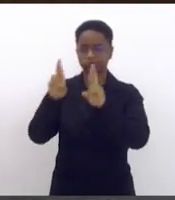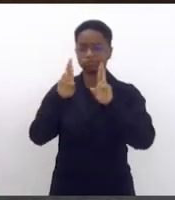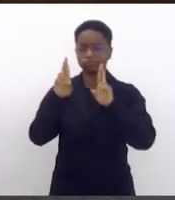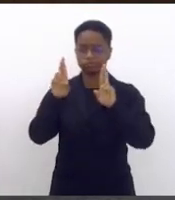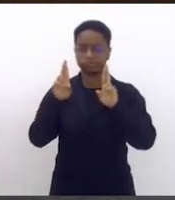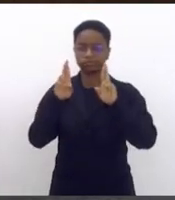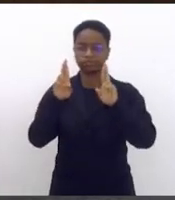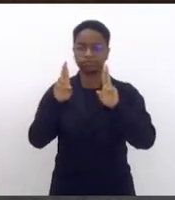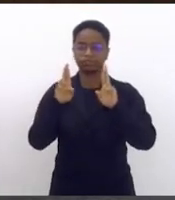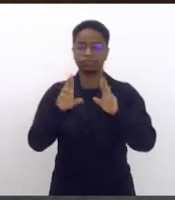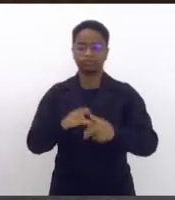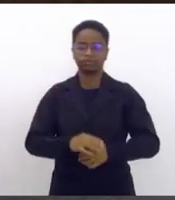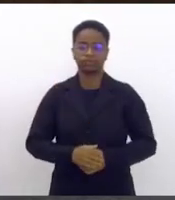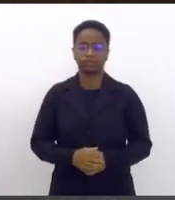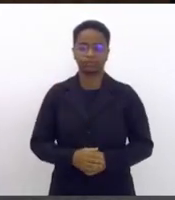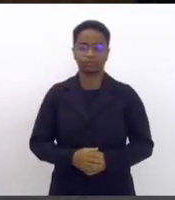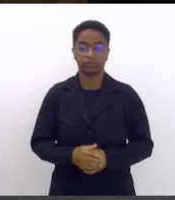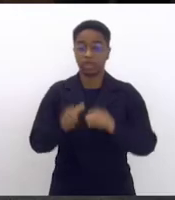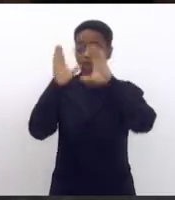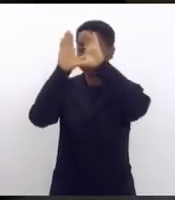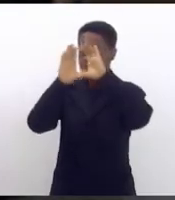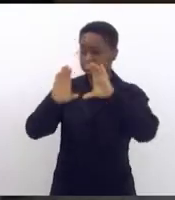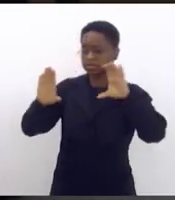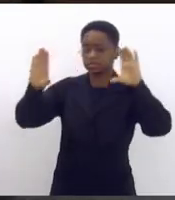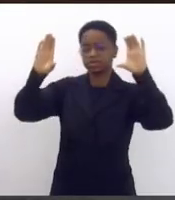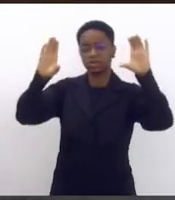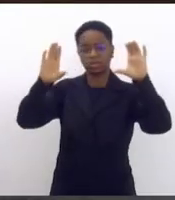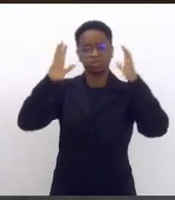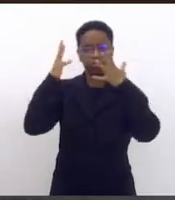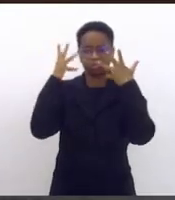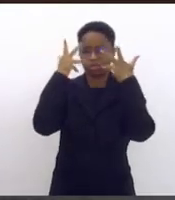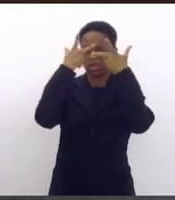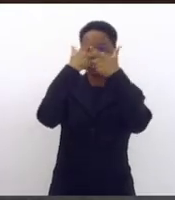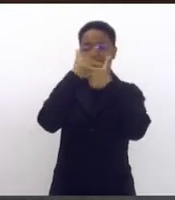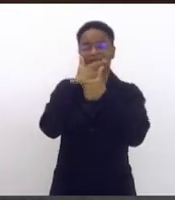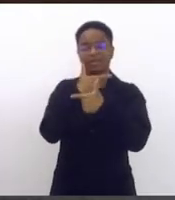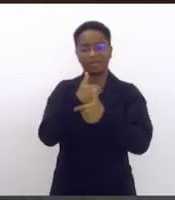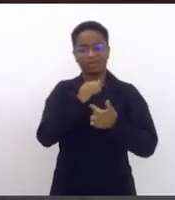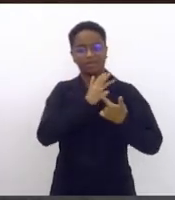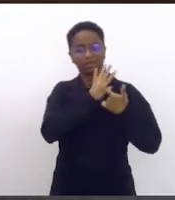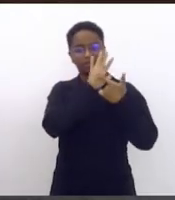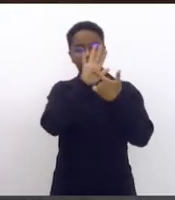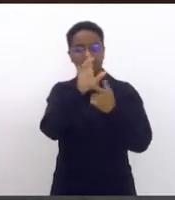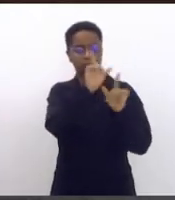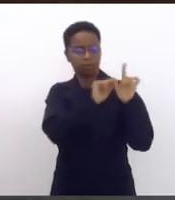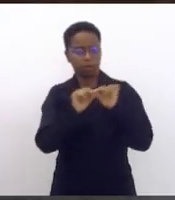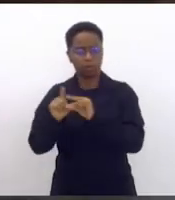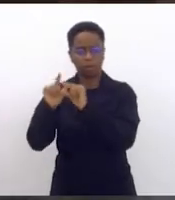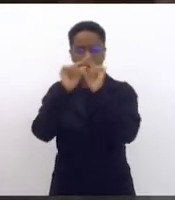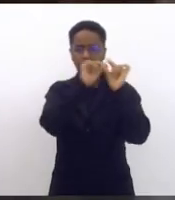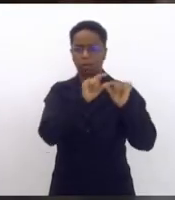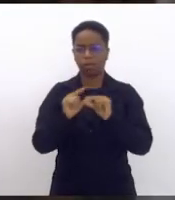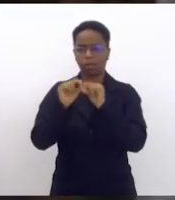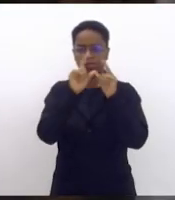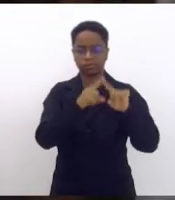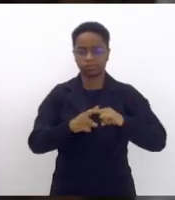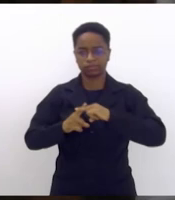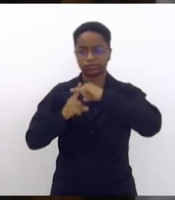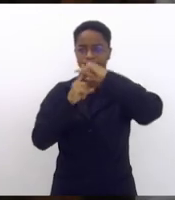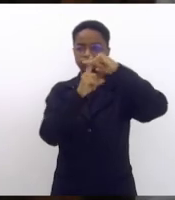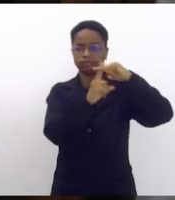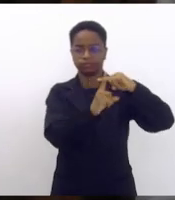esperança a terra desce sem teu Formoso céu risonho e lípido a imagem do